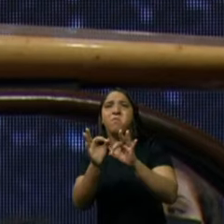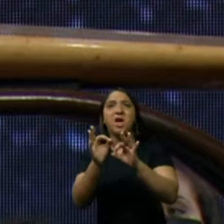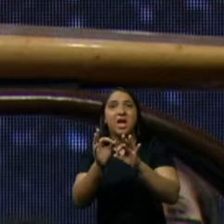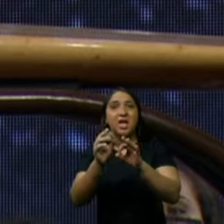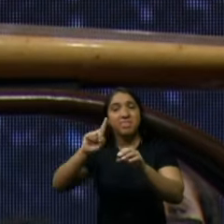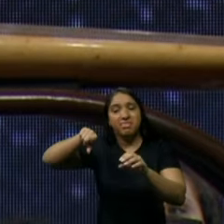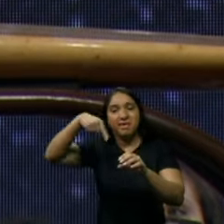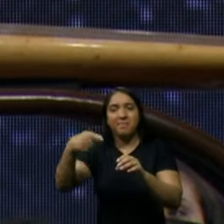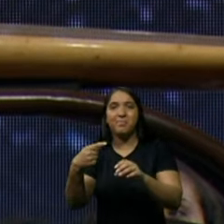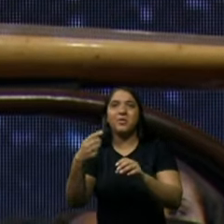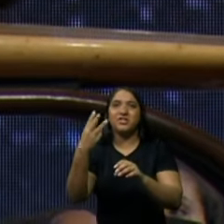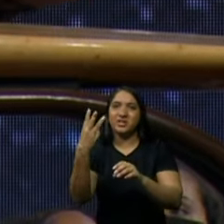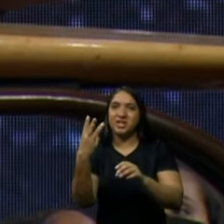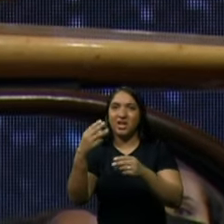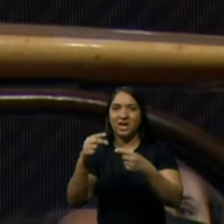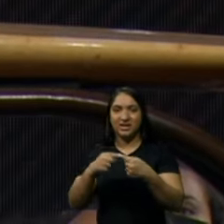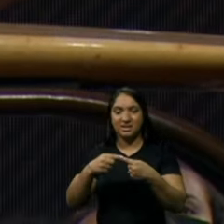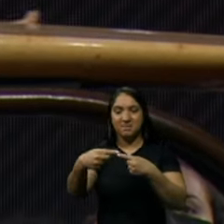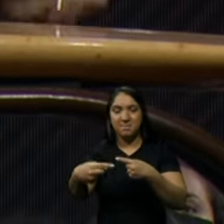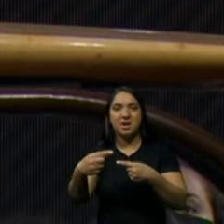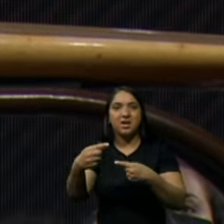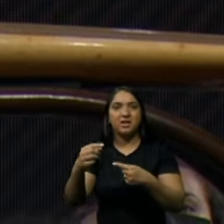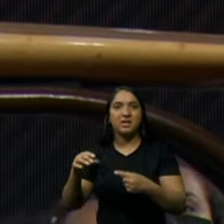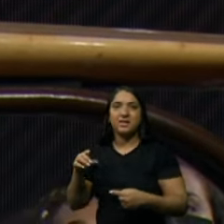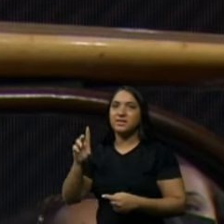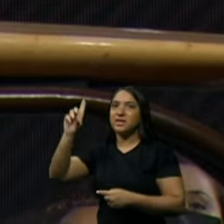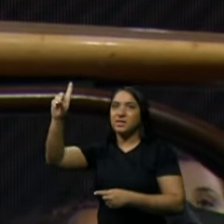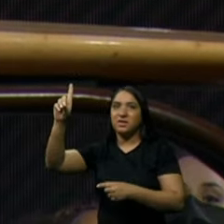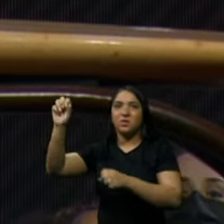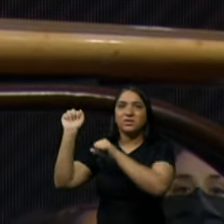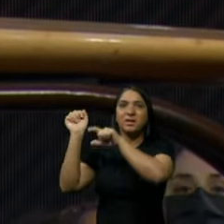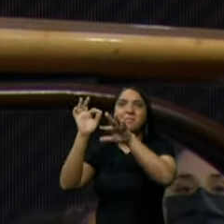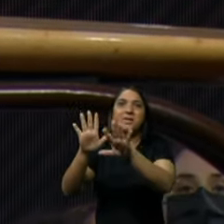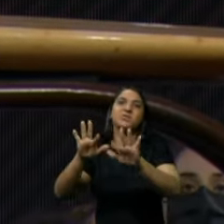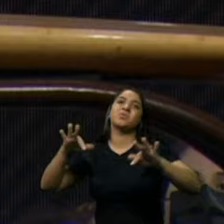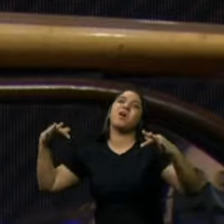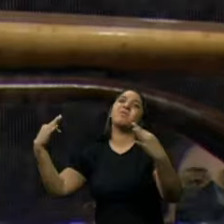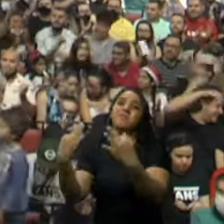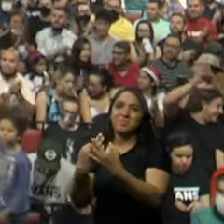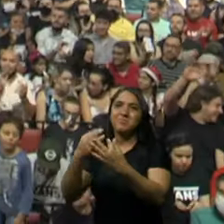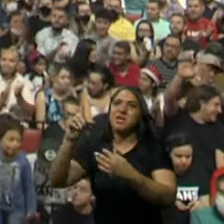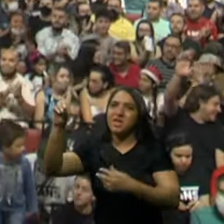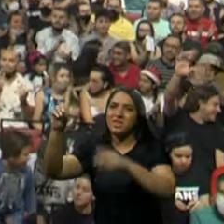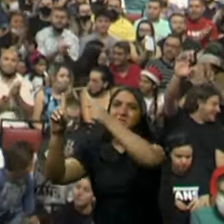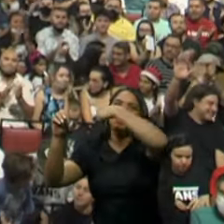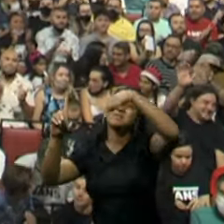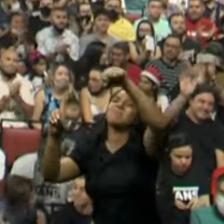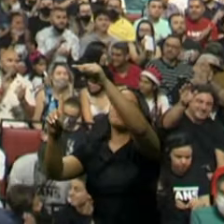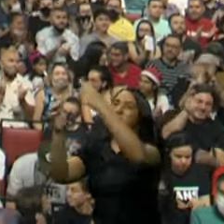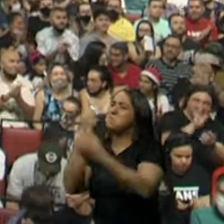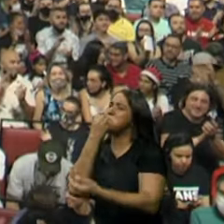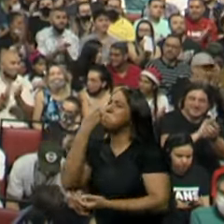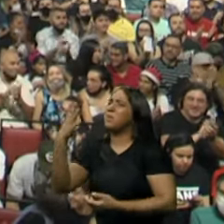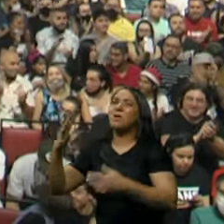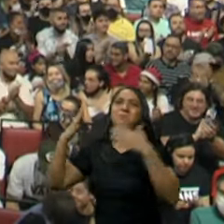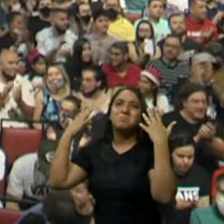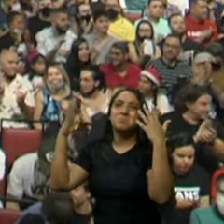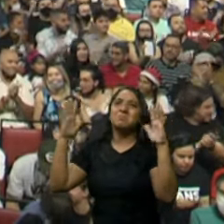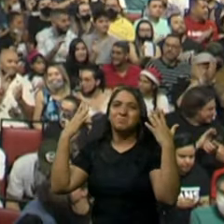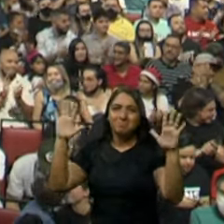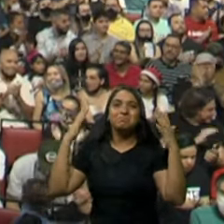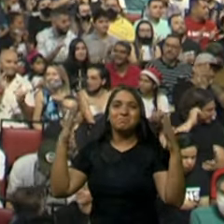três semanas depois de eu já pegou a família toda uma flor de forma Jesus que ele é santo e bom e maravilhoso